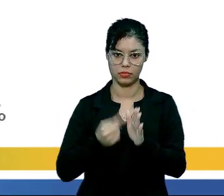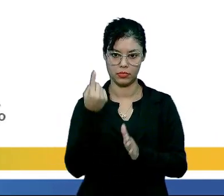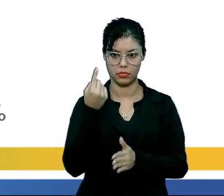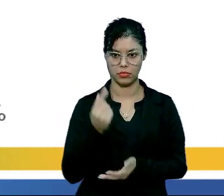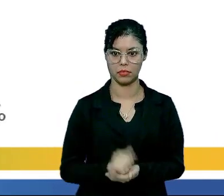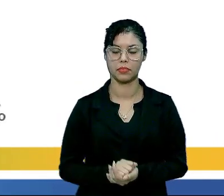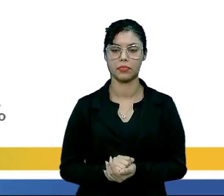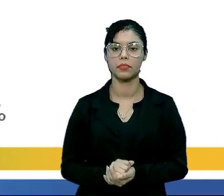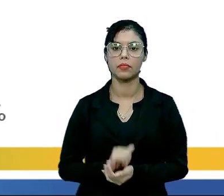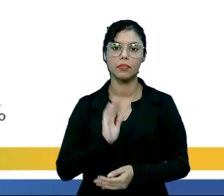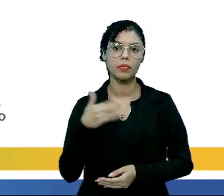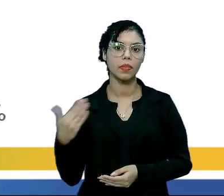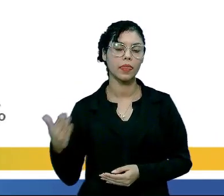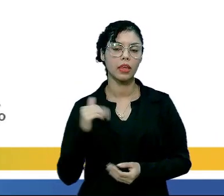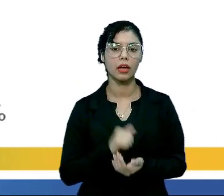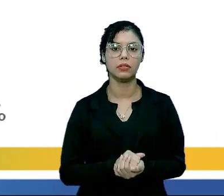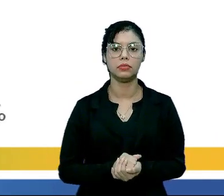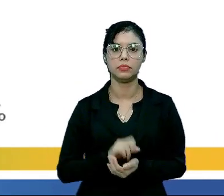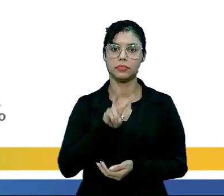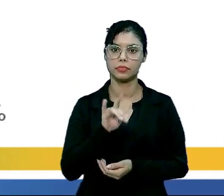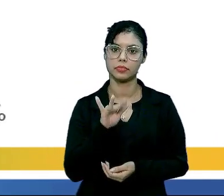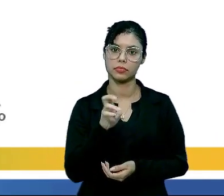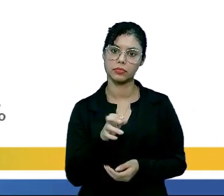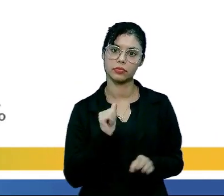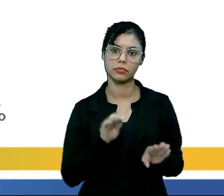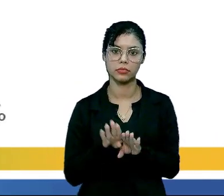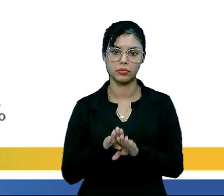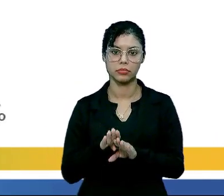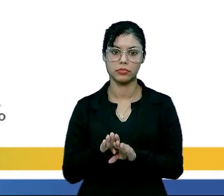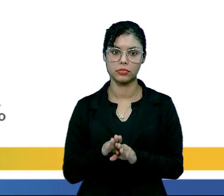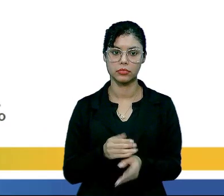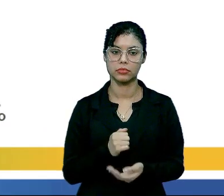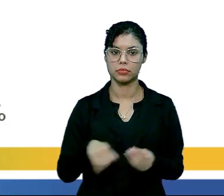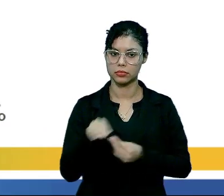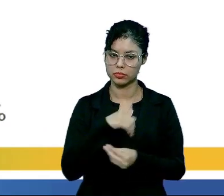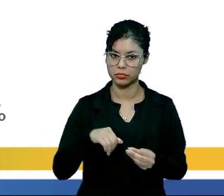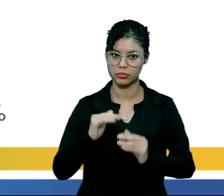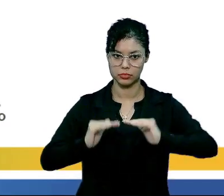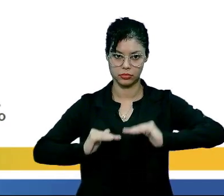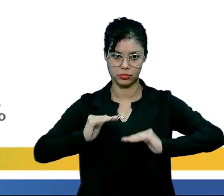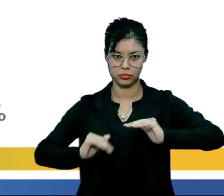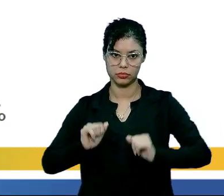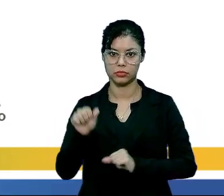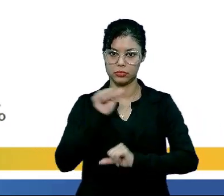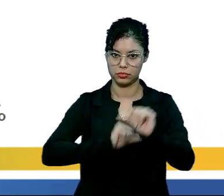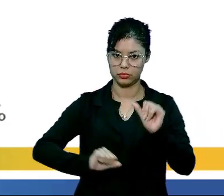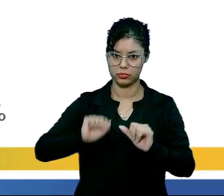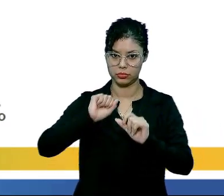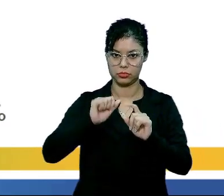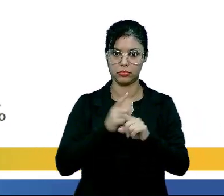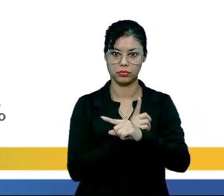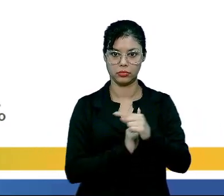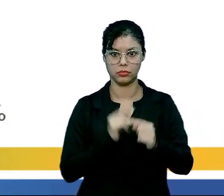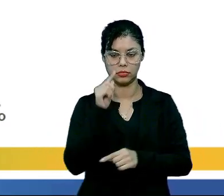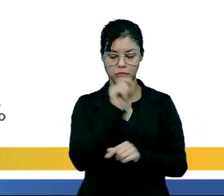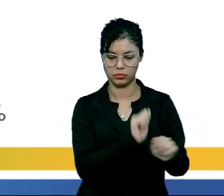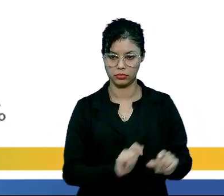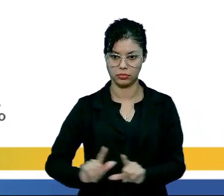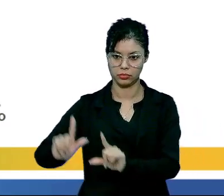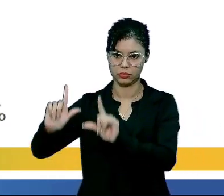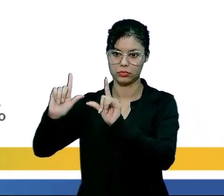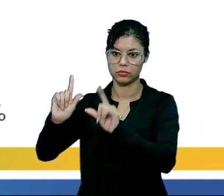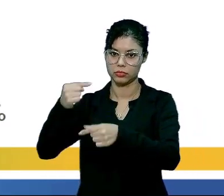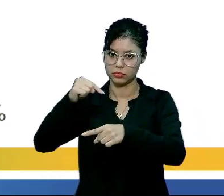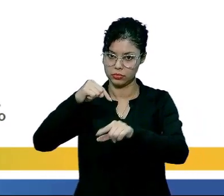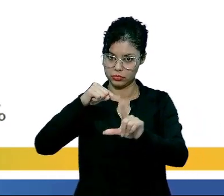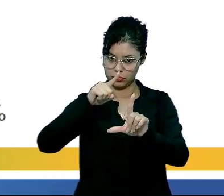Primeiro, quando as velocidades das reações direta e inversa são iguais, que é o que vocês estão acompanhando no